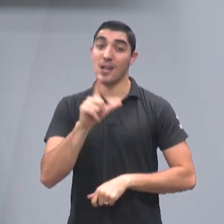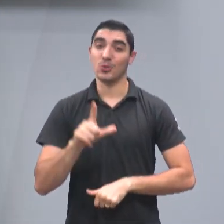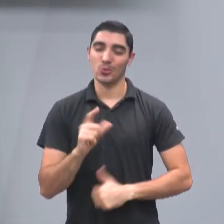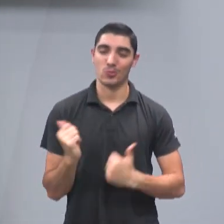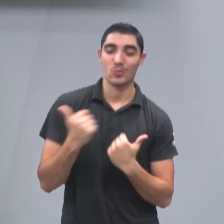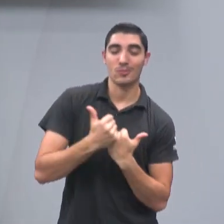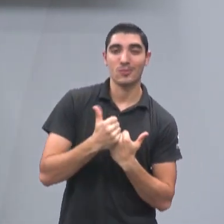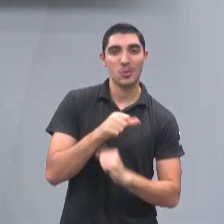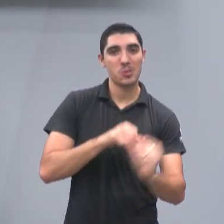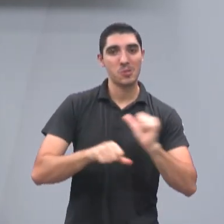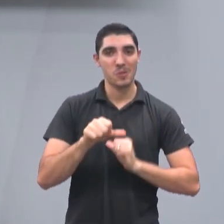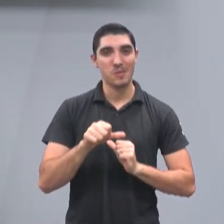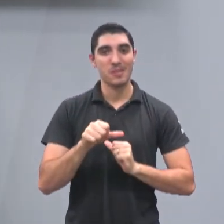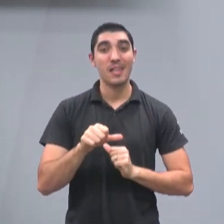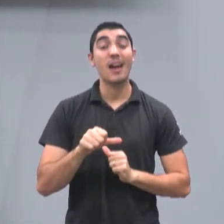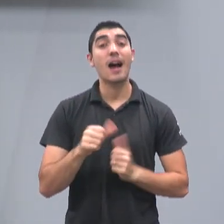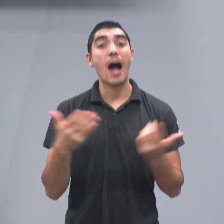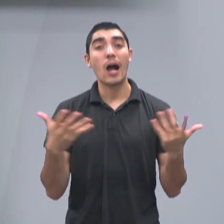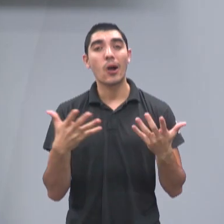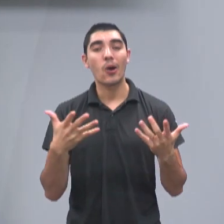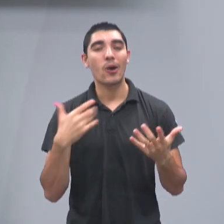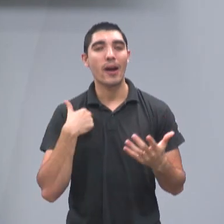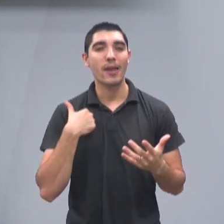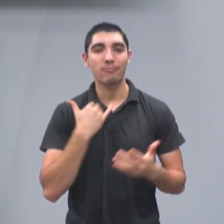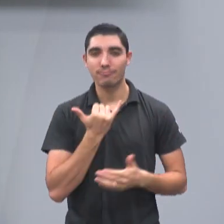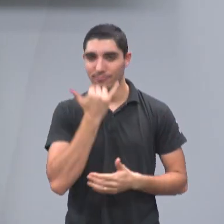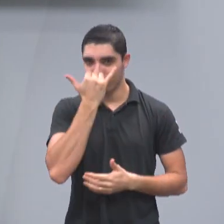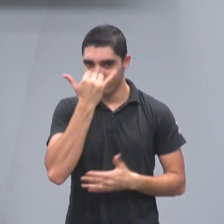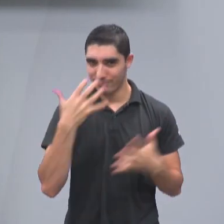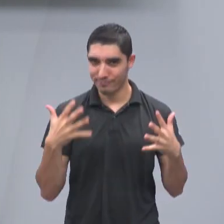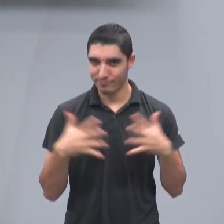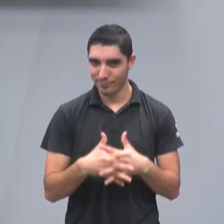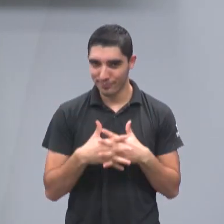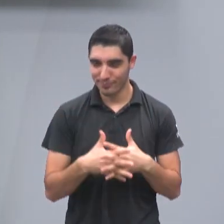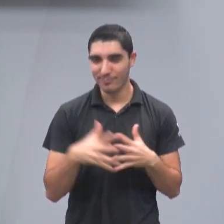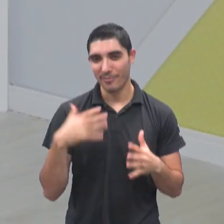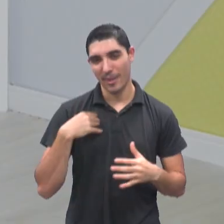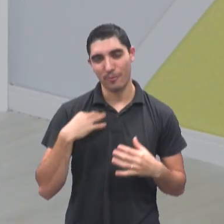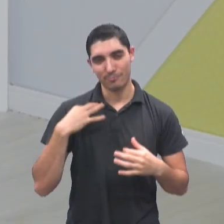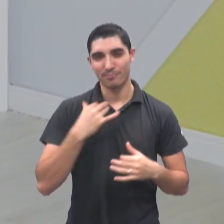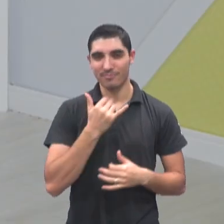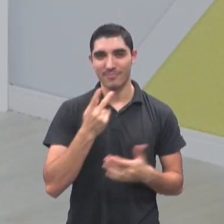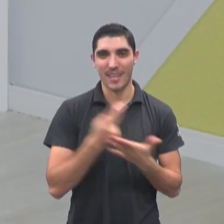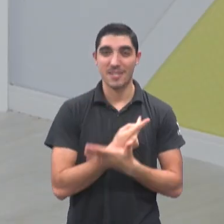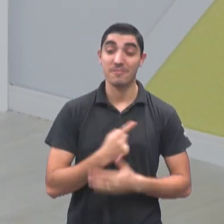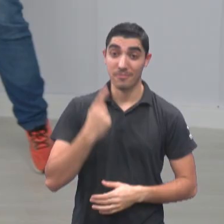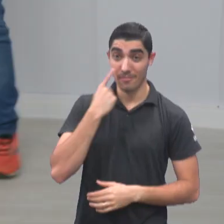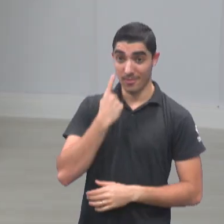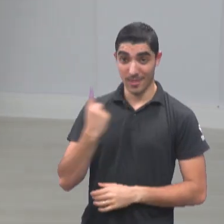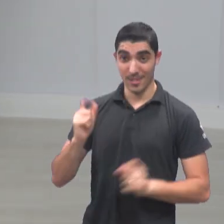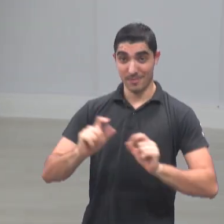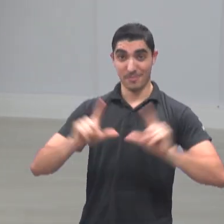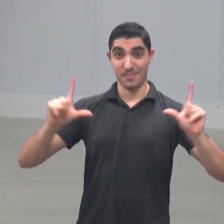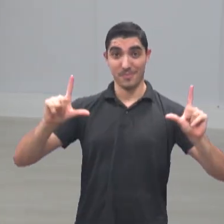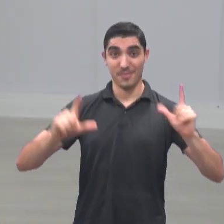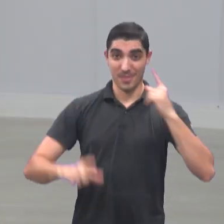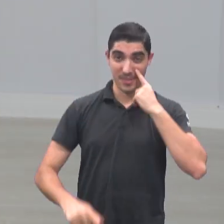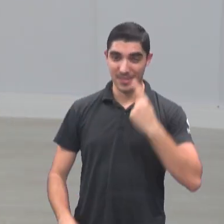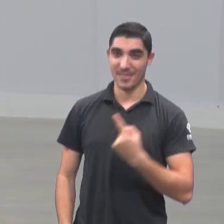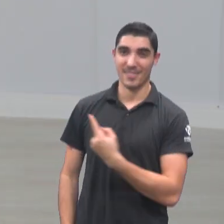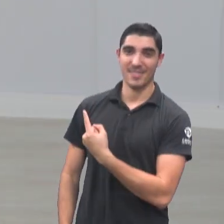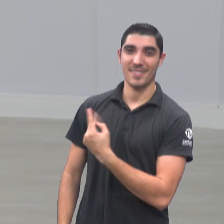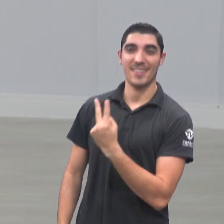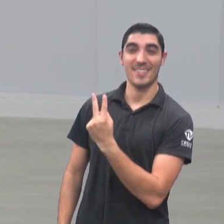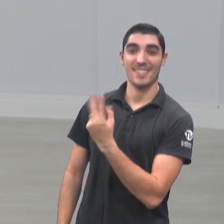enfim, causei uma confusão com as camisas e hoje estou de azul. Matheus, põe aqui no meio pra nós. Põe aqui no meio aqui. Vem cá, Bruno. Nós dois aqui, é o par de